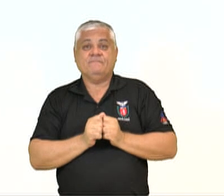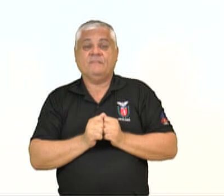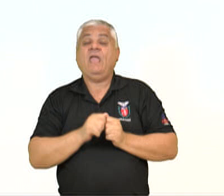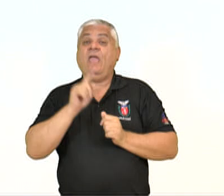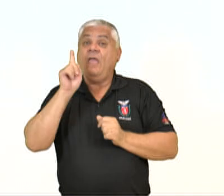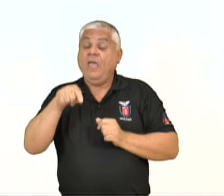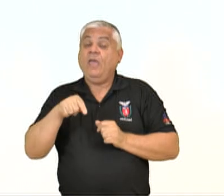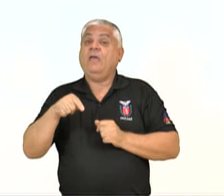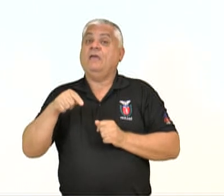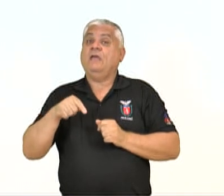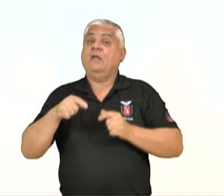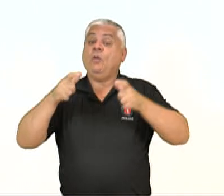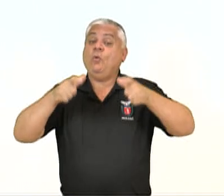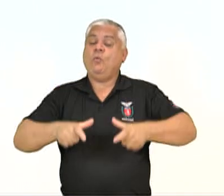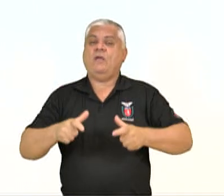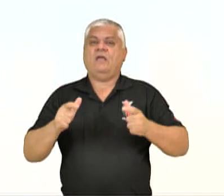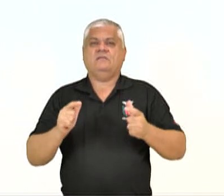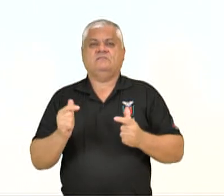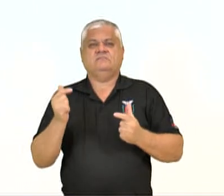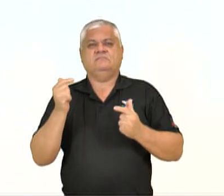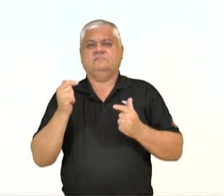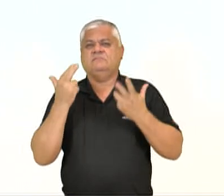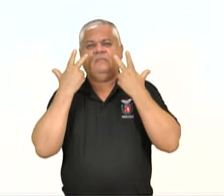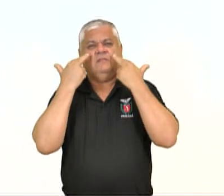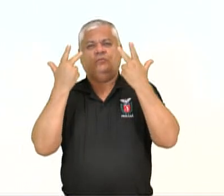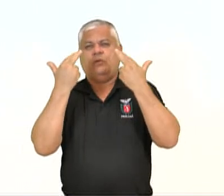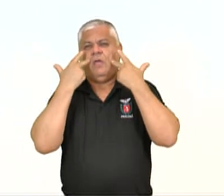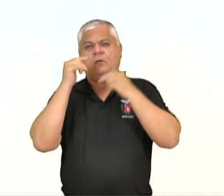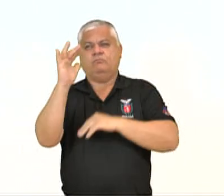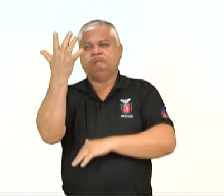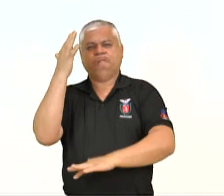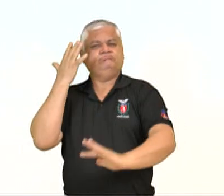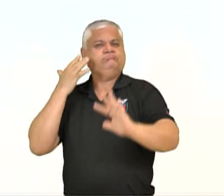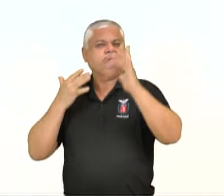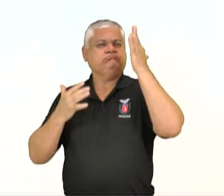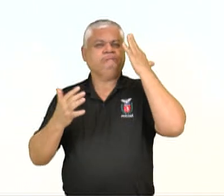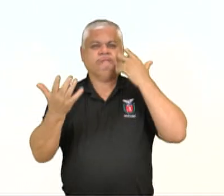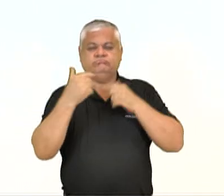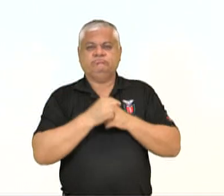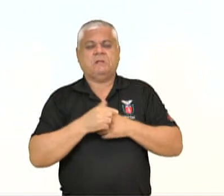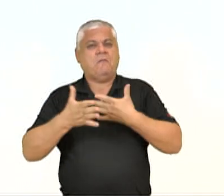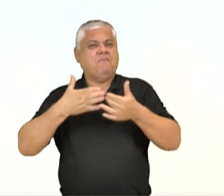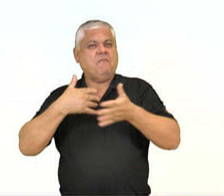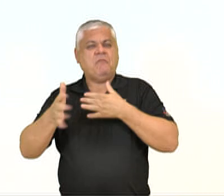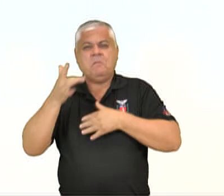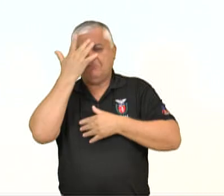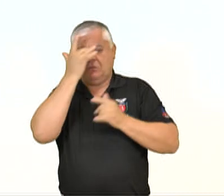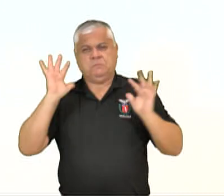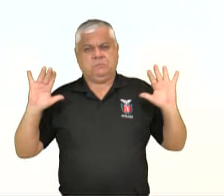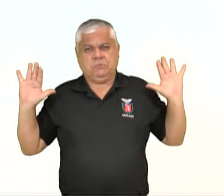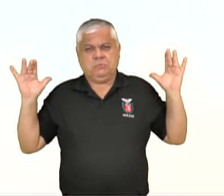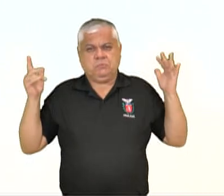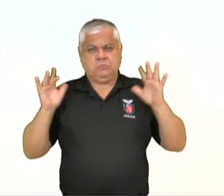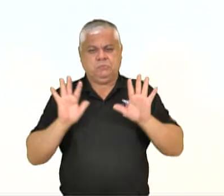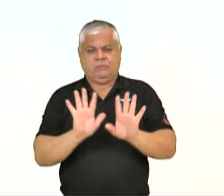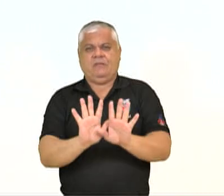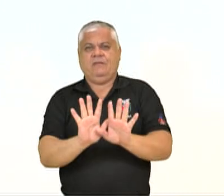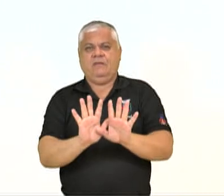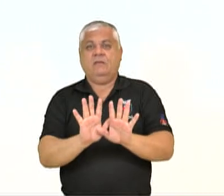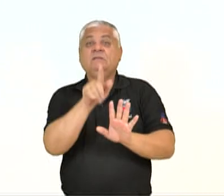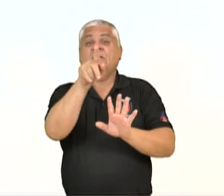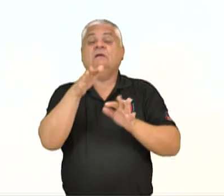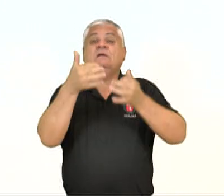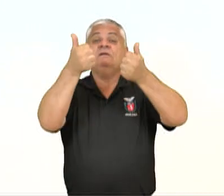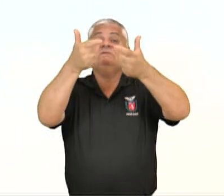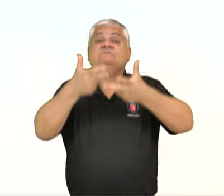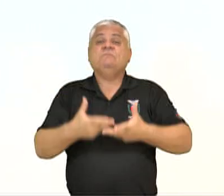são praticadas em ambientes naturais. Uma prova de corrida de orientação participam várias pessoas. Explique